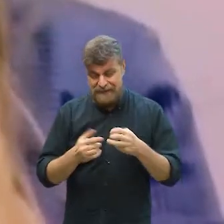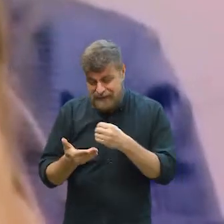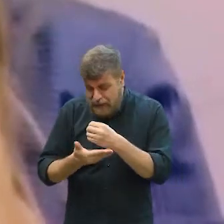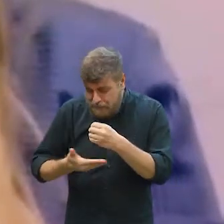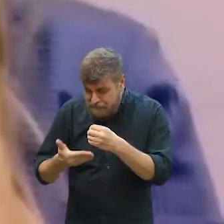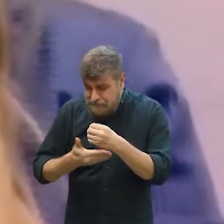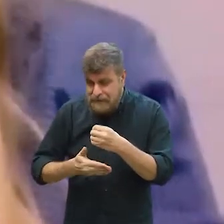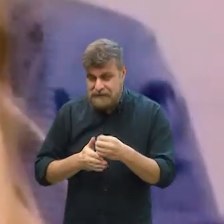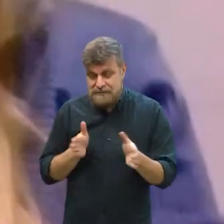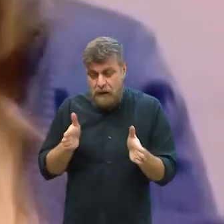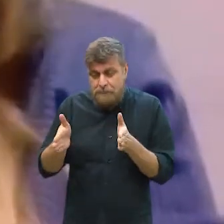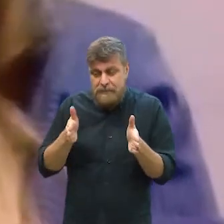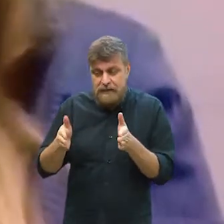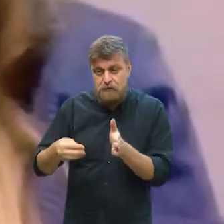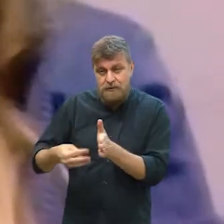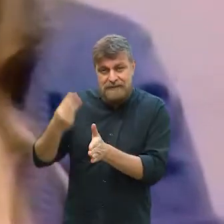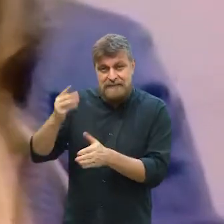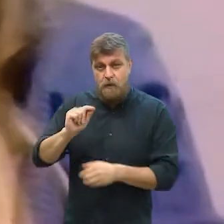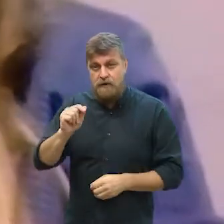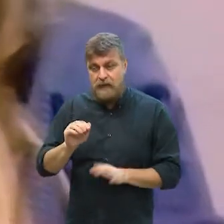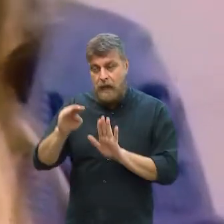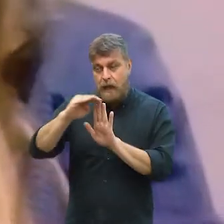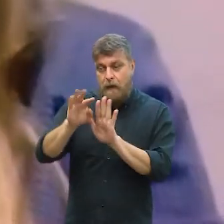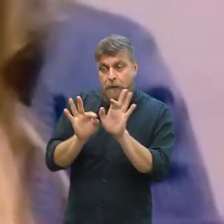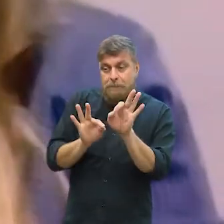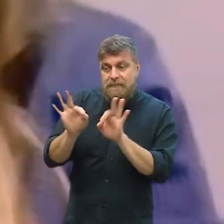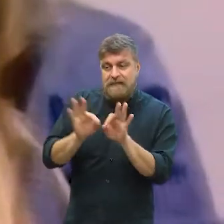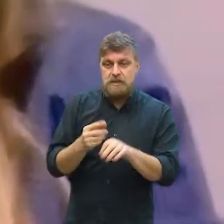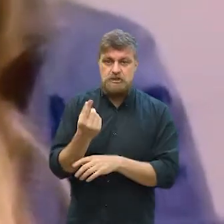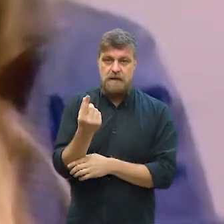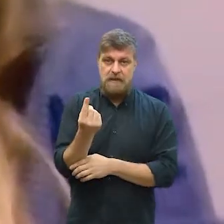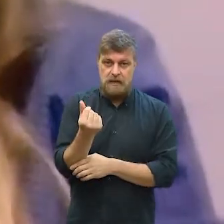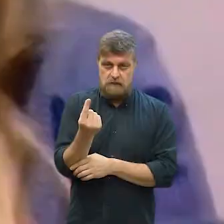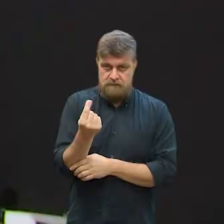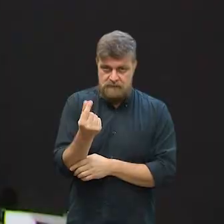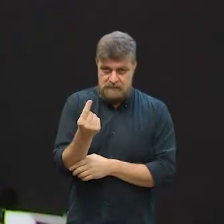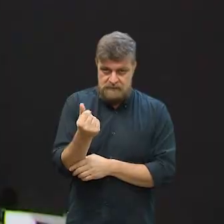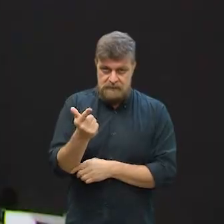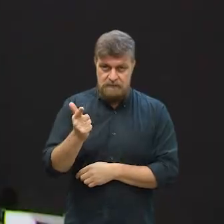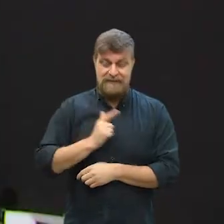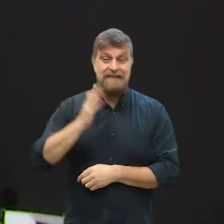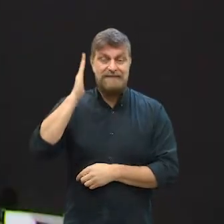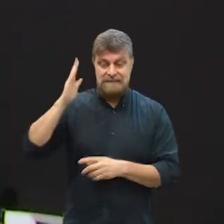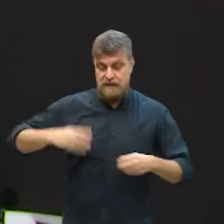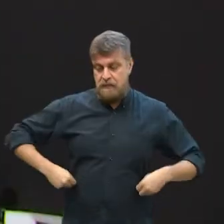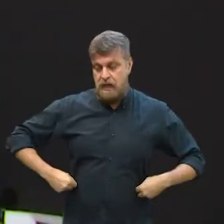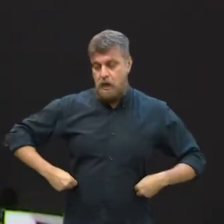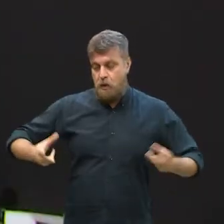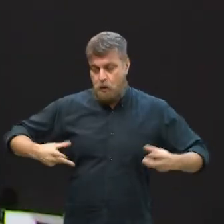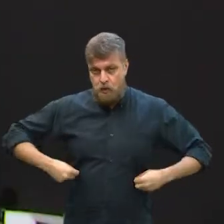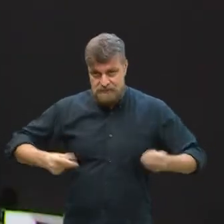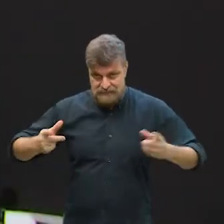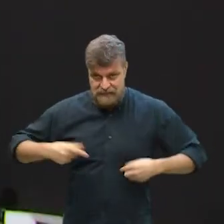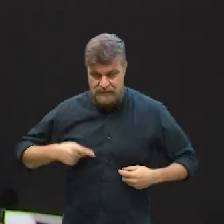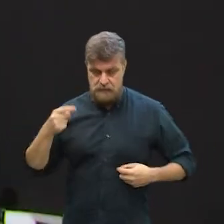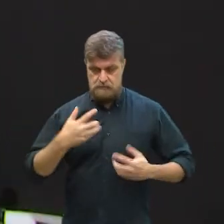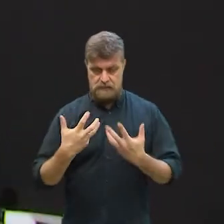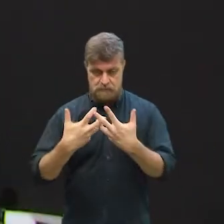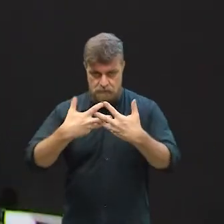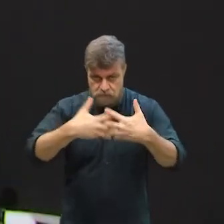terceiro momento fundamental é que o empresário faça um planejamento financeiro, que ele levante os seus custos e